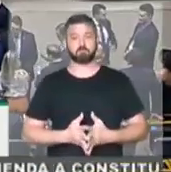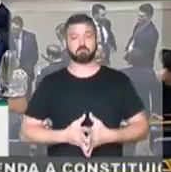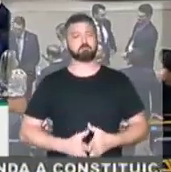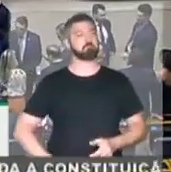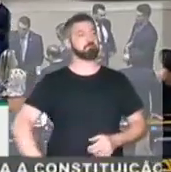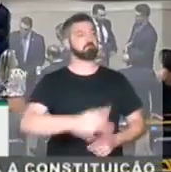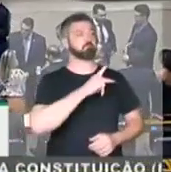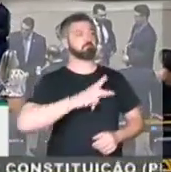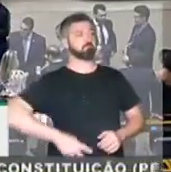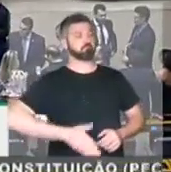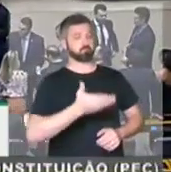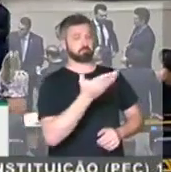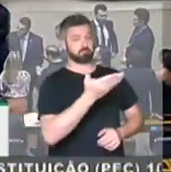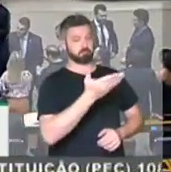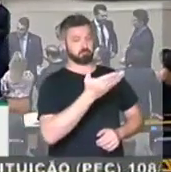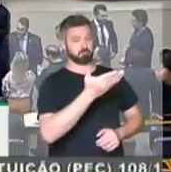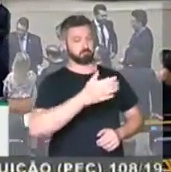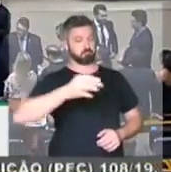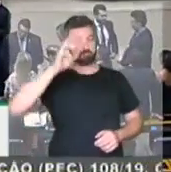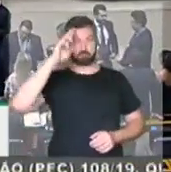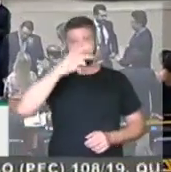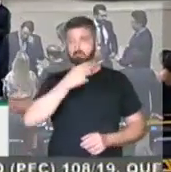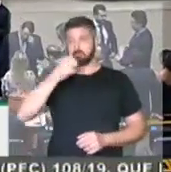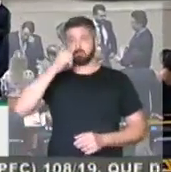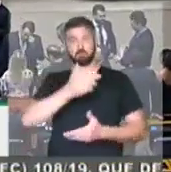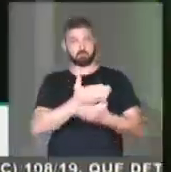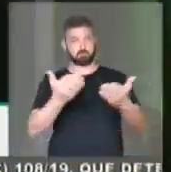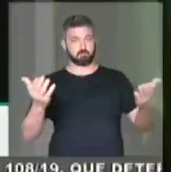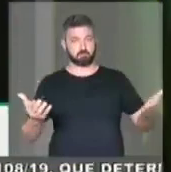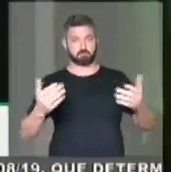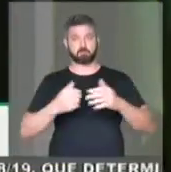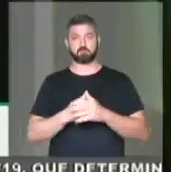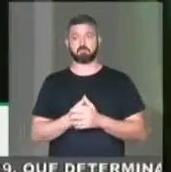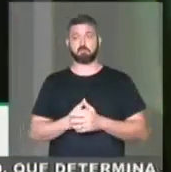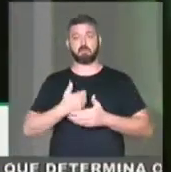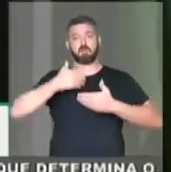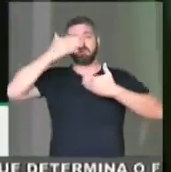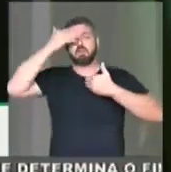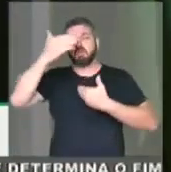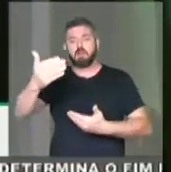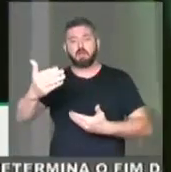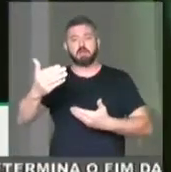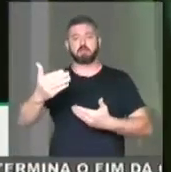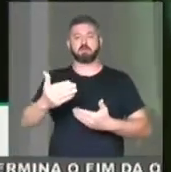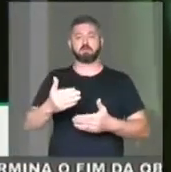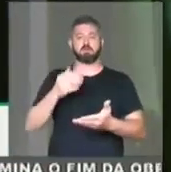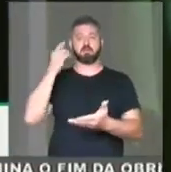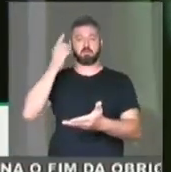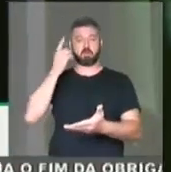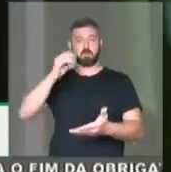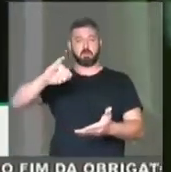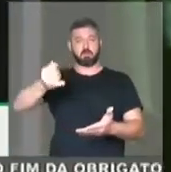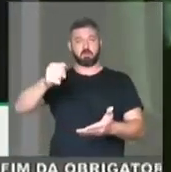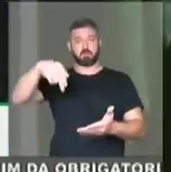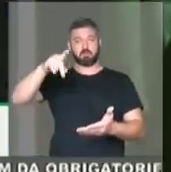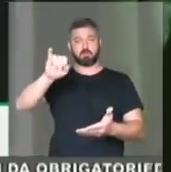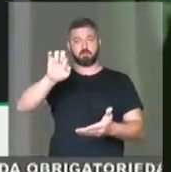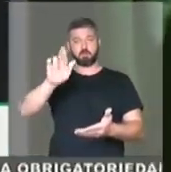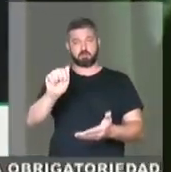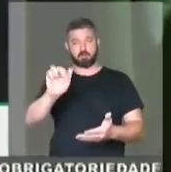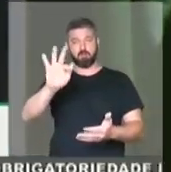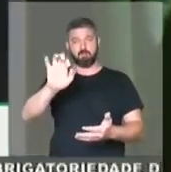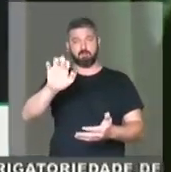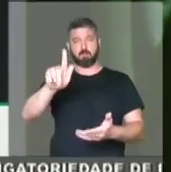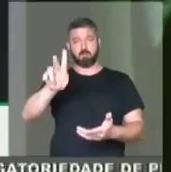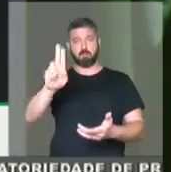Senhor presidente, senhoras e senhores, estou aqui. Queria agradecer ao deputado Jandira Fegali,